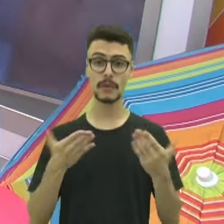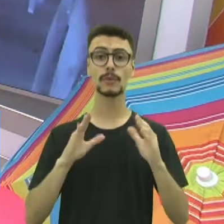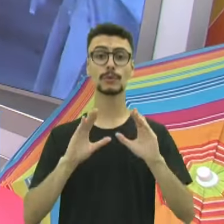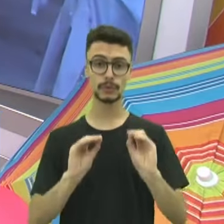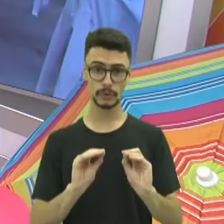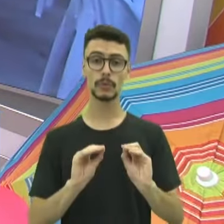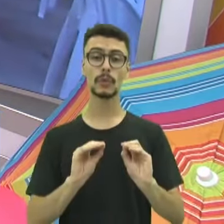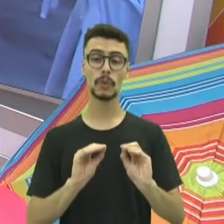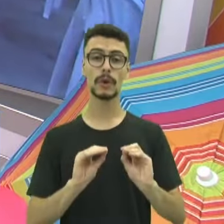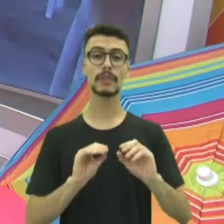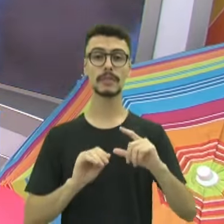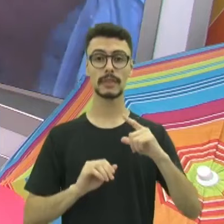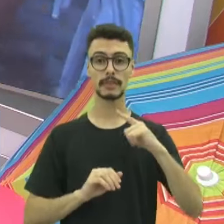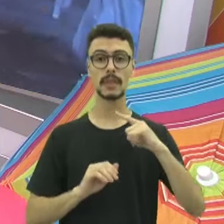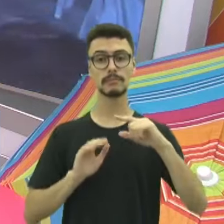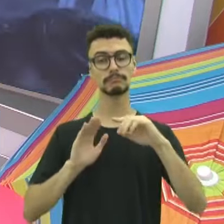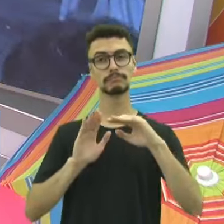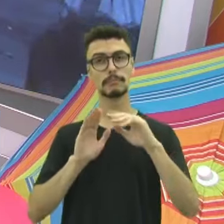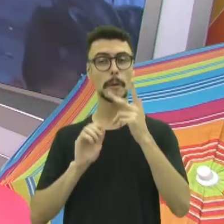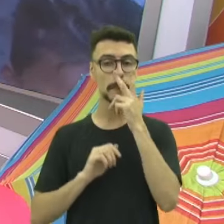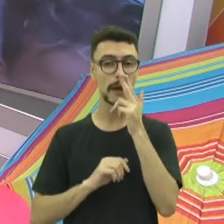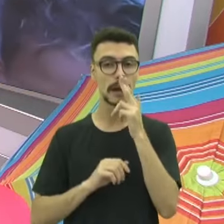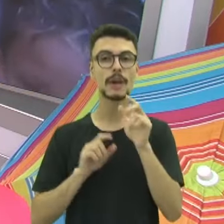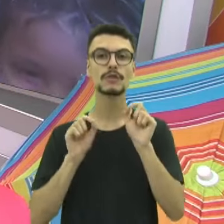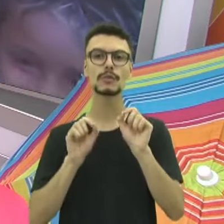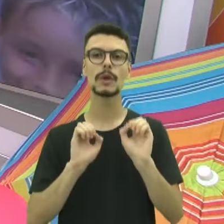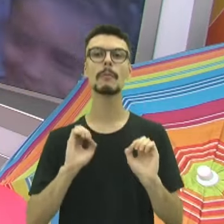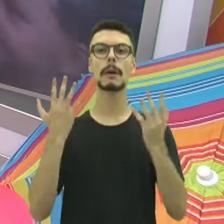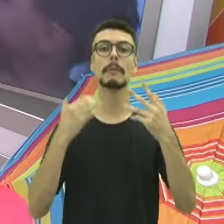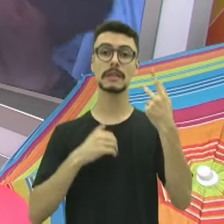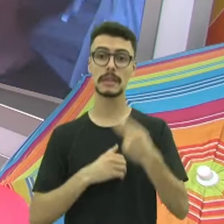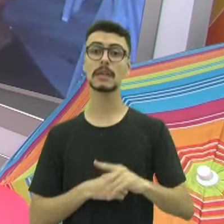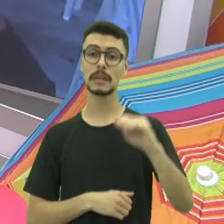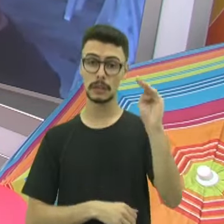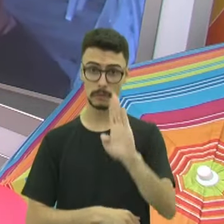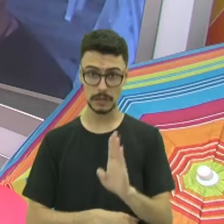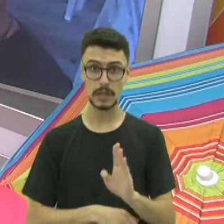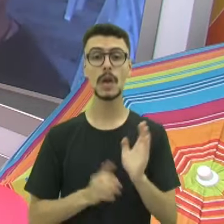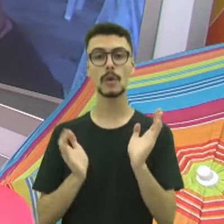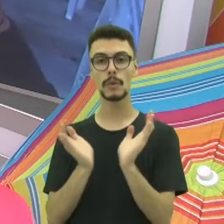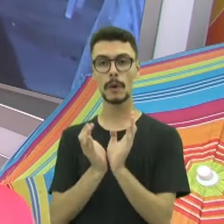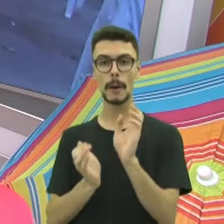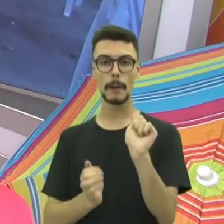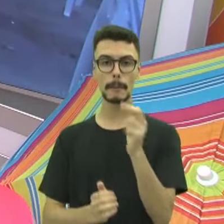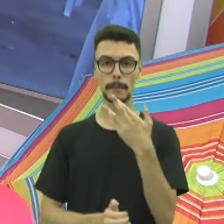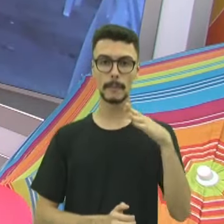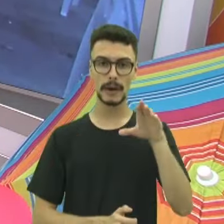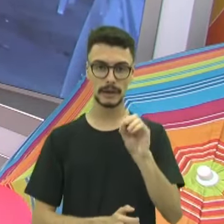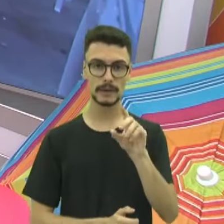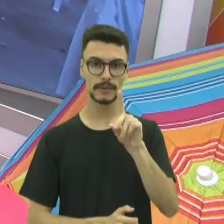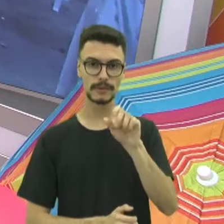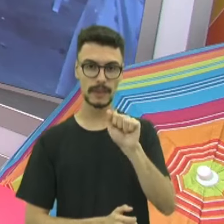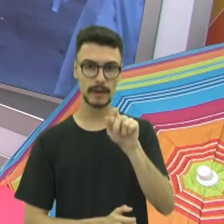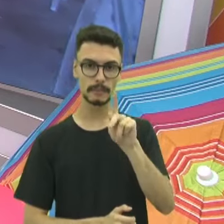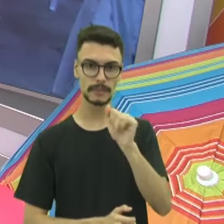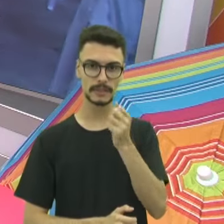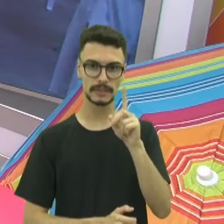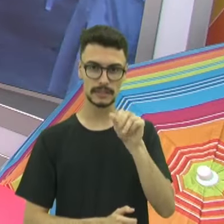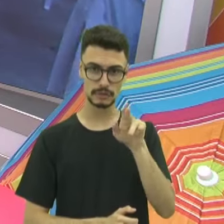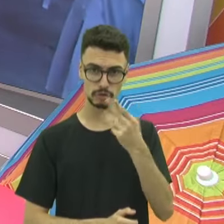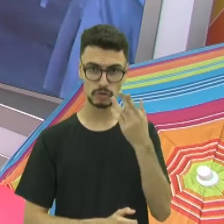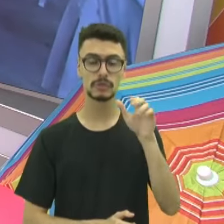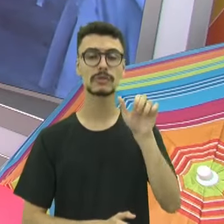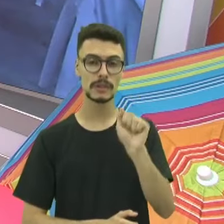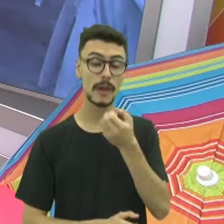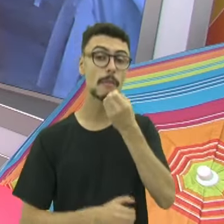Inclusive, com a programação aí, prevendo o show de uma banda nacional do grupo Barões da Pisadinha, né, Bruna Letícia? Muito boa noite,